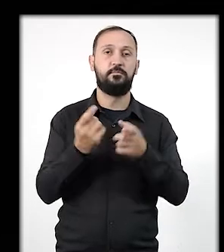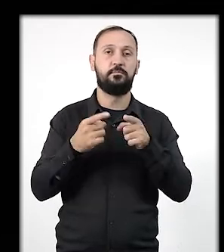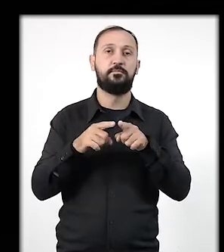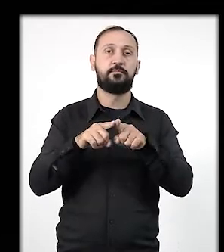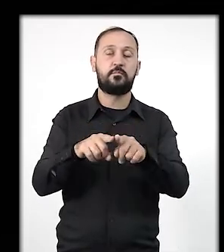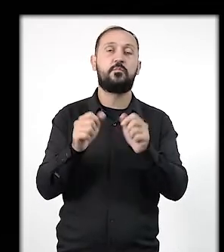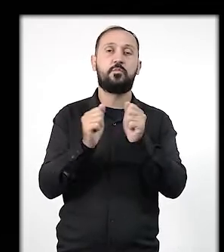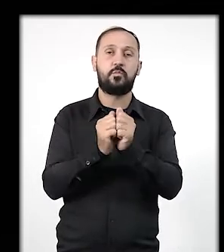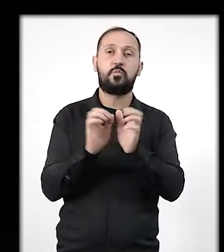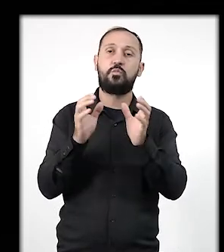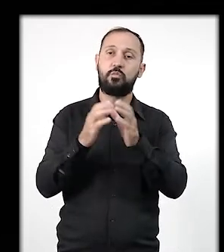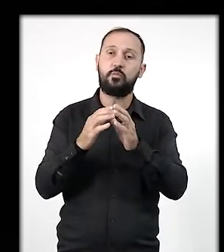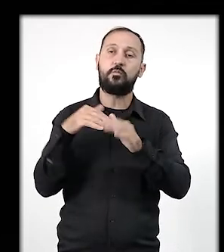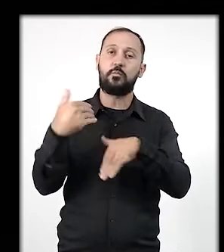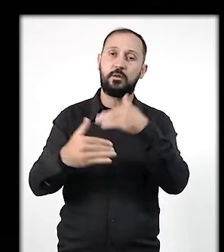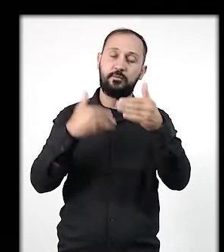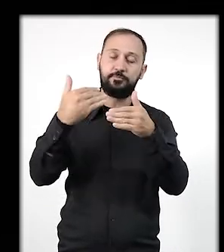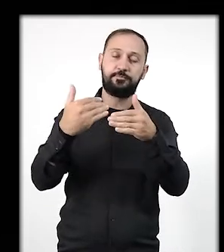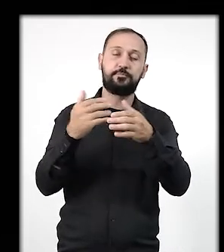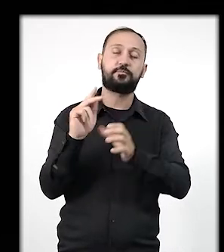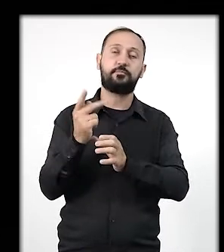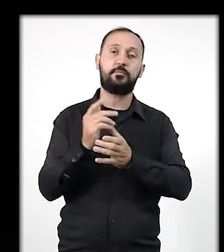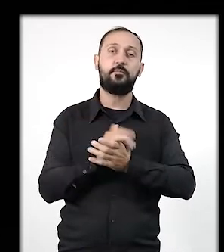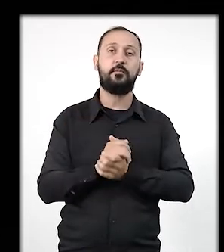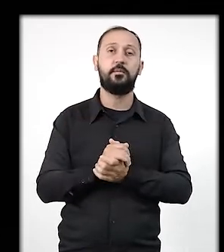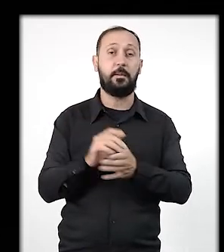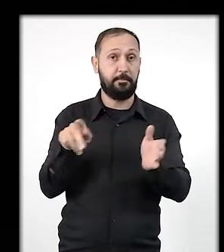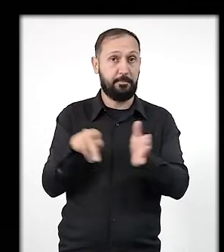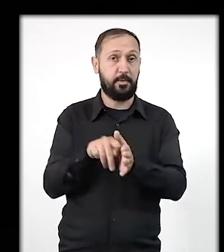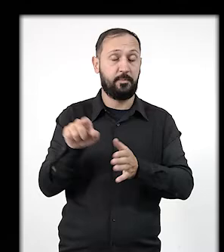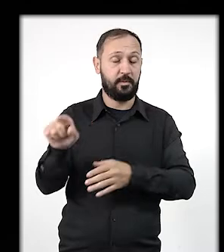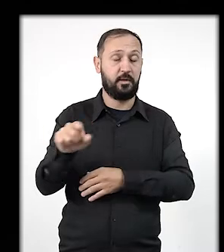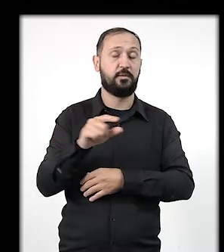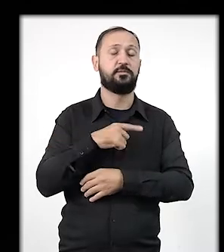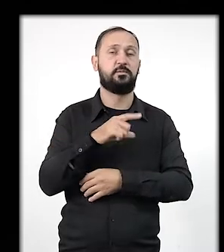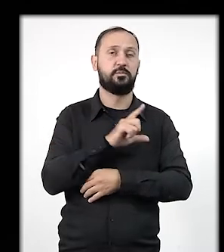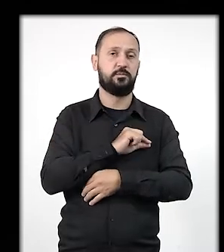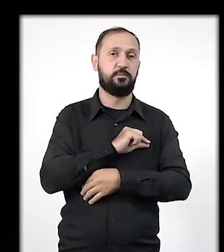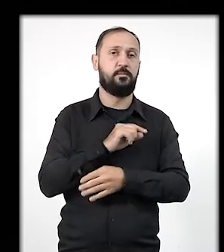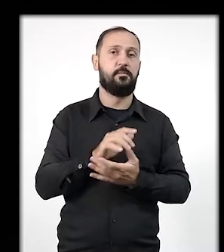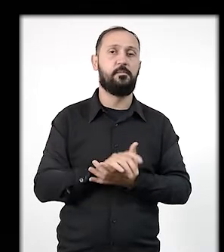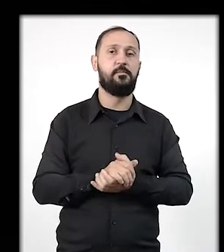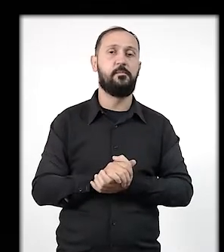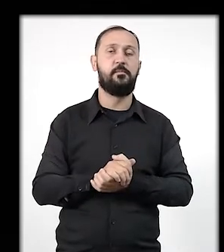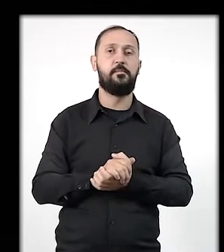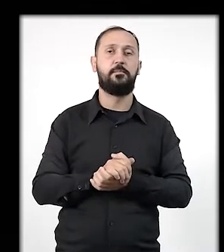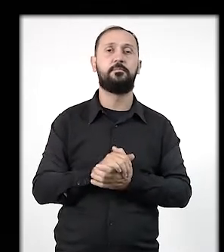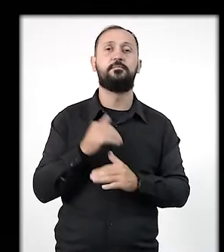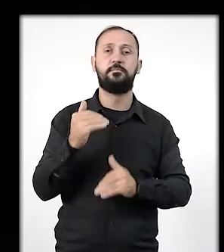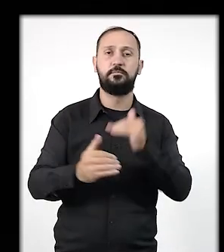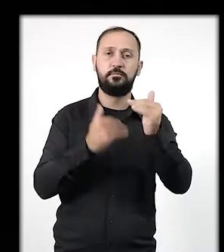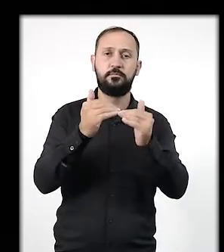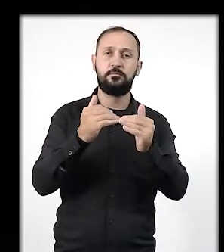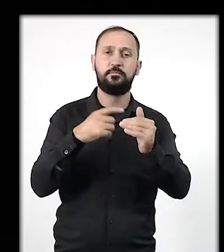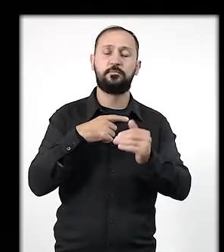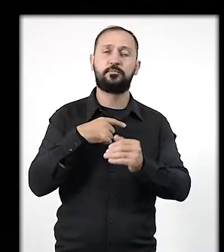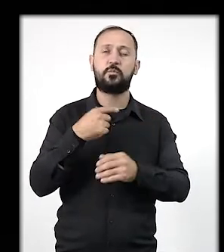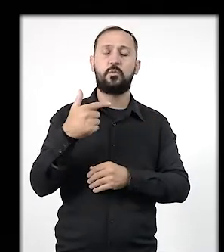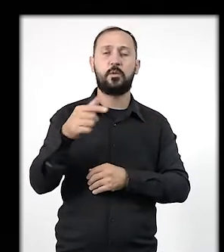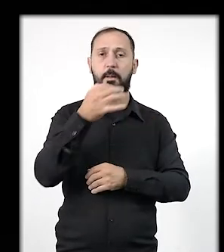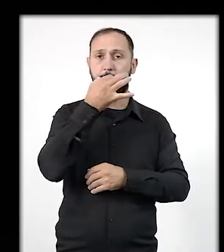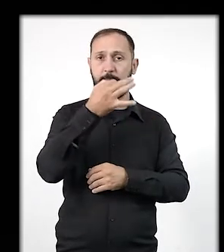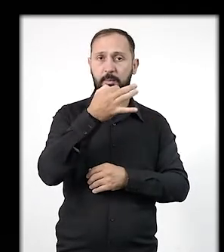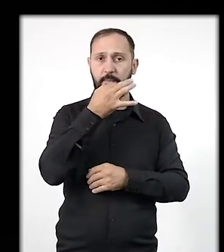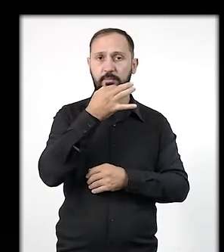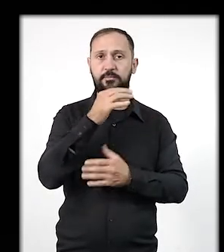da equipe de desenvolvimento de software, Inovisão, né, da UCDB, a gente desenvolveu uma nova